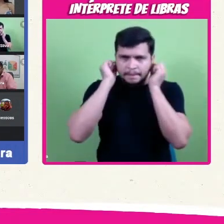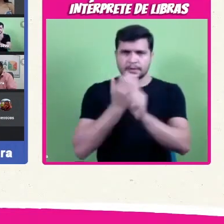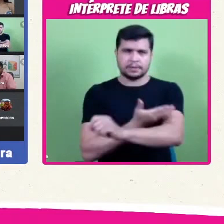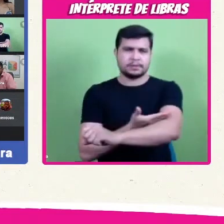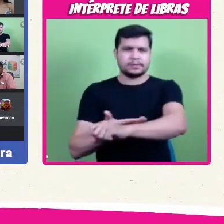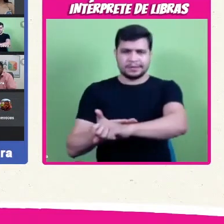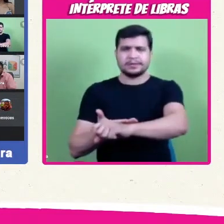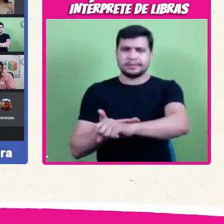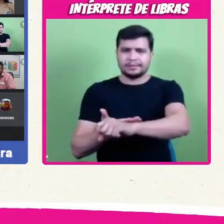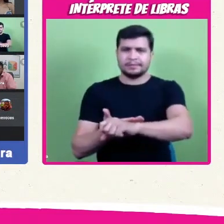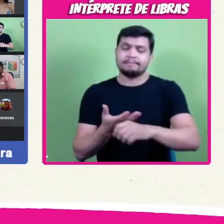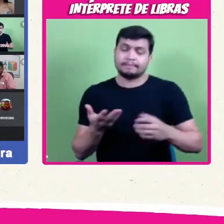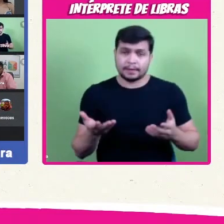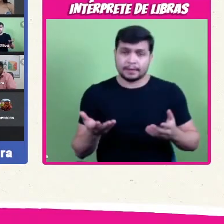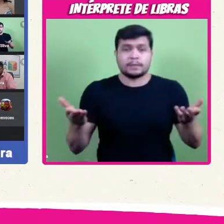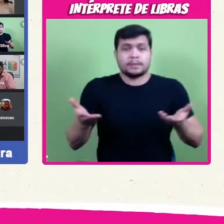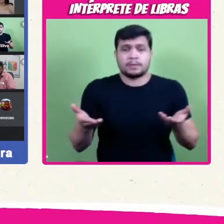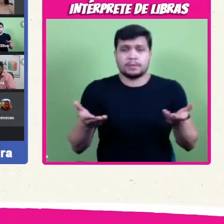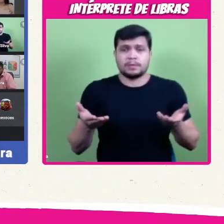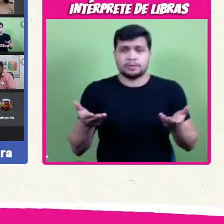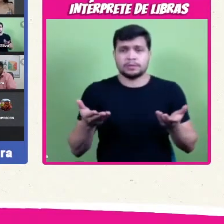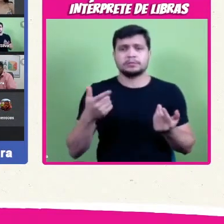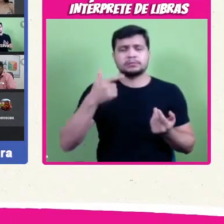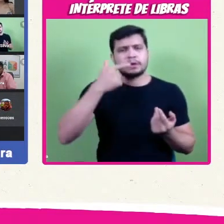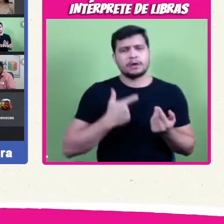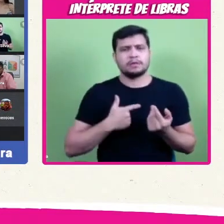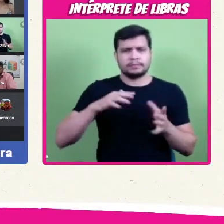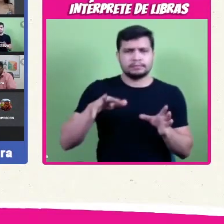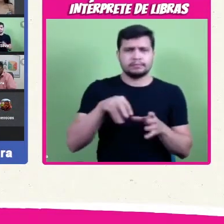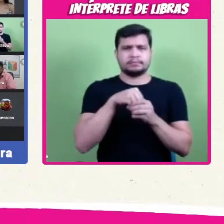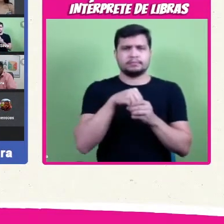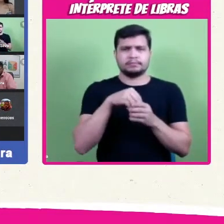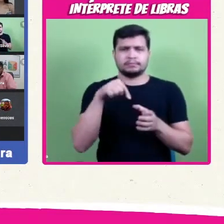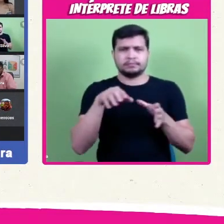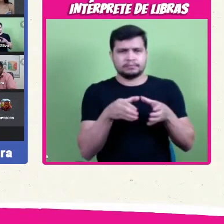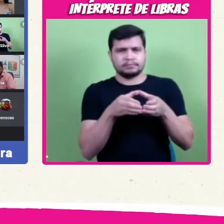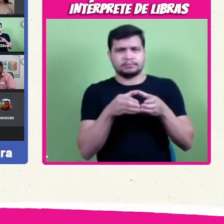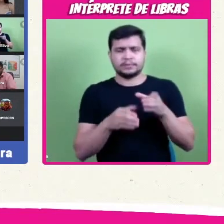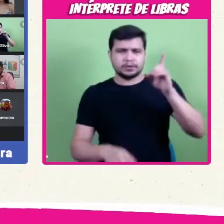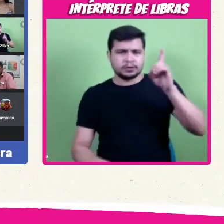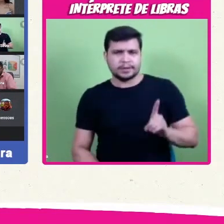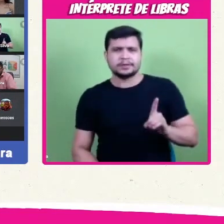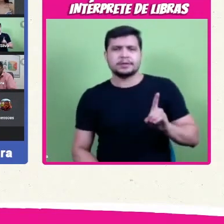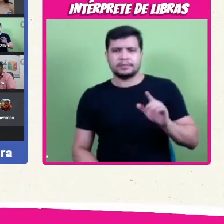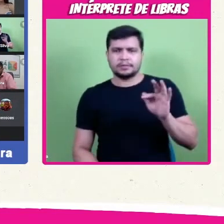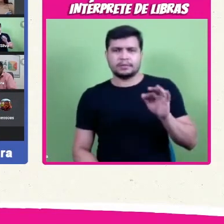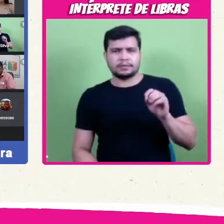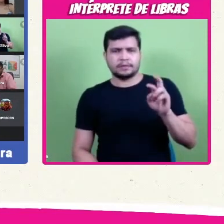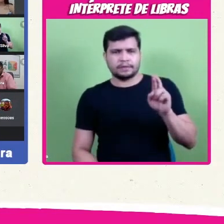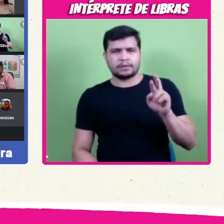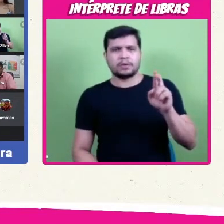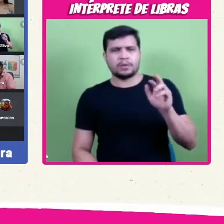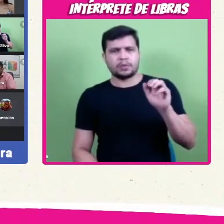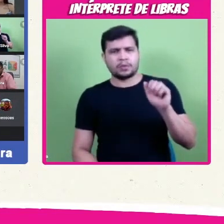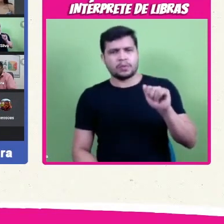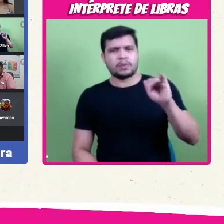Então, atualmente, eu faço parte da direção do For Rainbow, do Festival de Cinema e